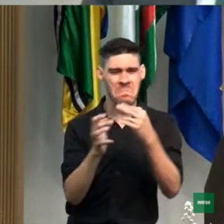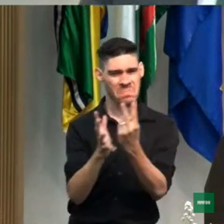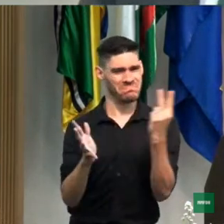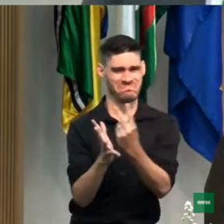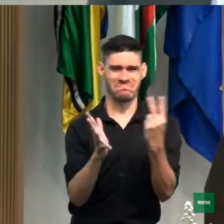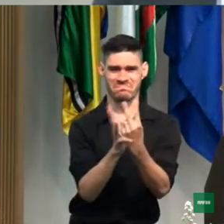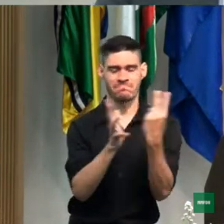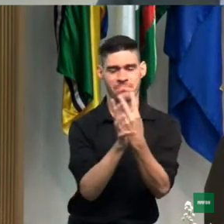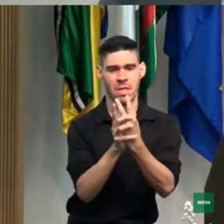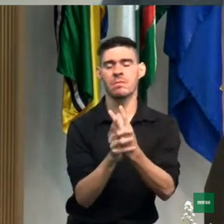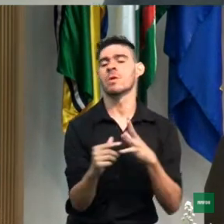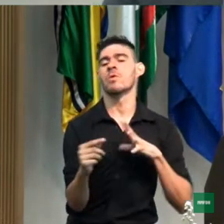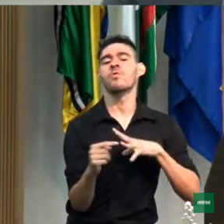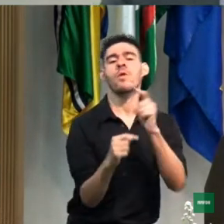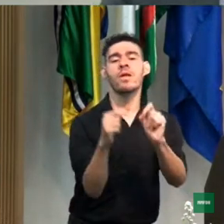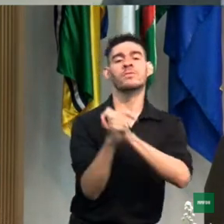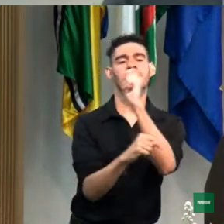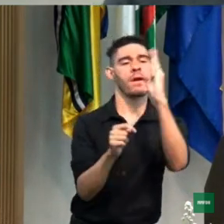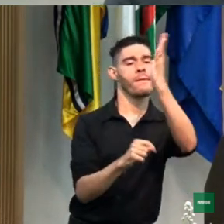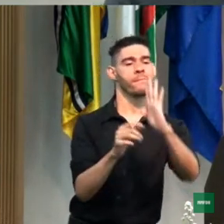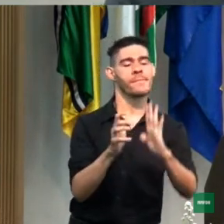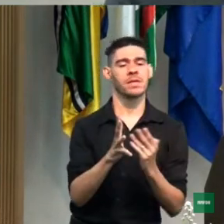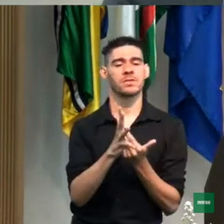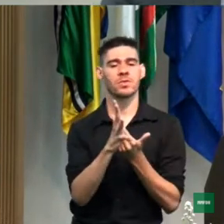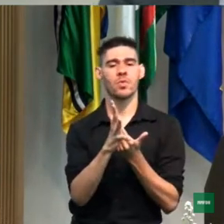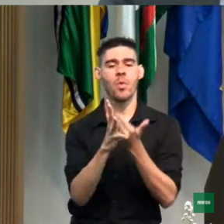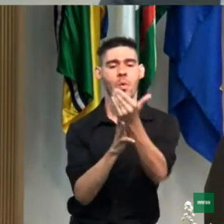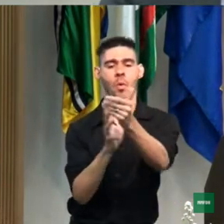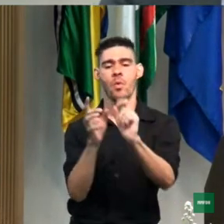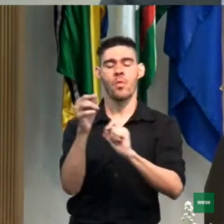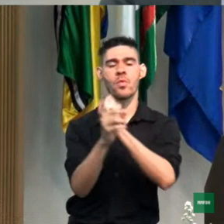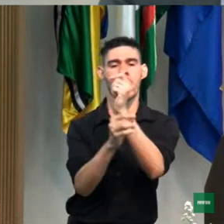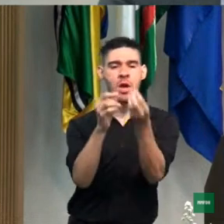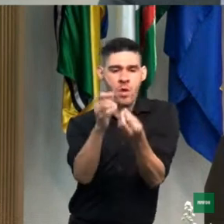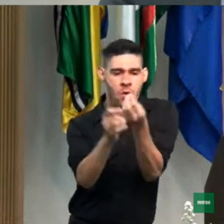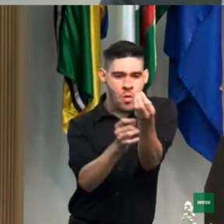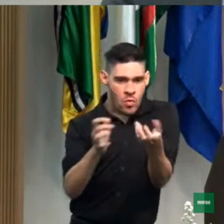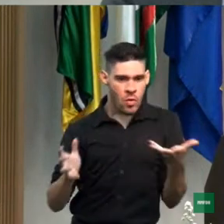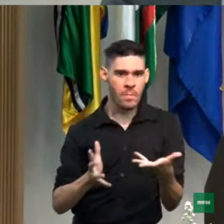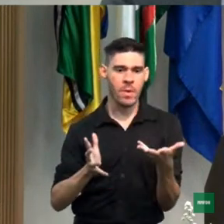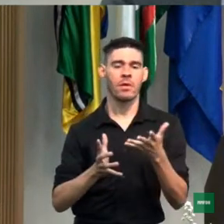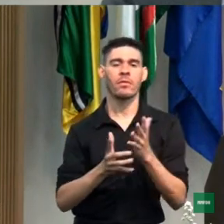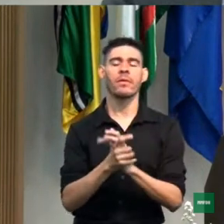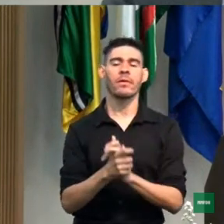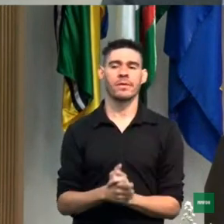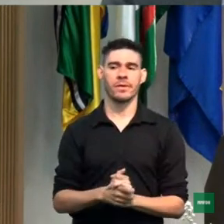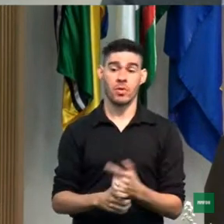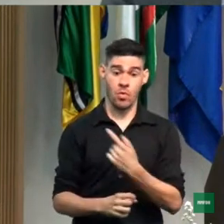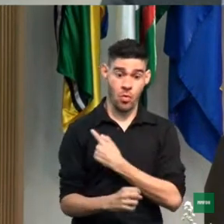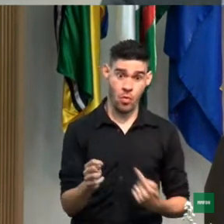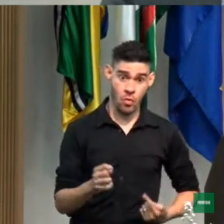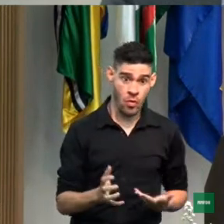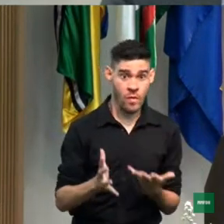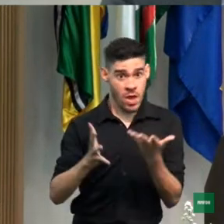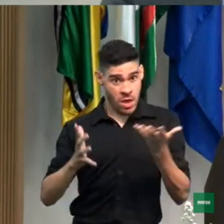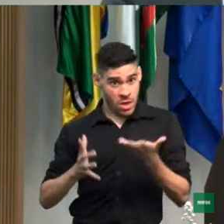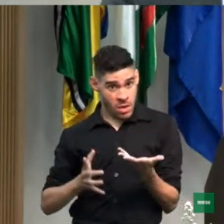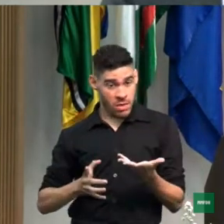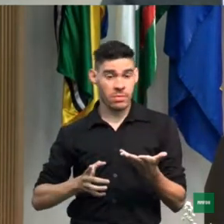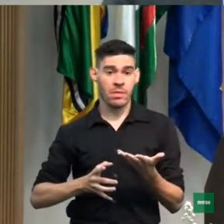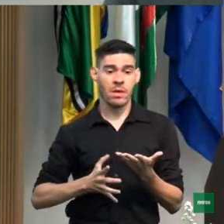para o Brasil a iniciativa da forma como a gente está trazendo e como governo agora, a aprovação do